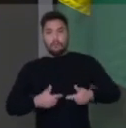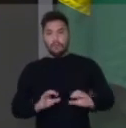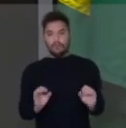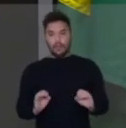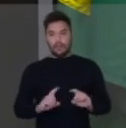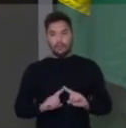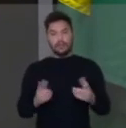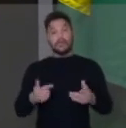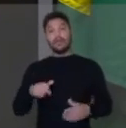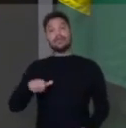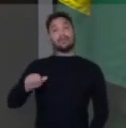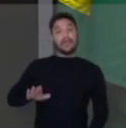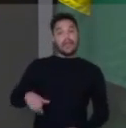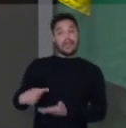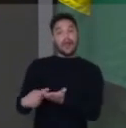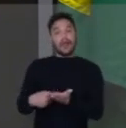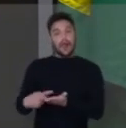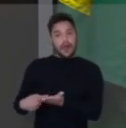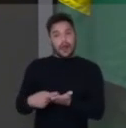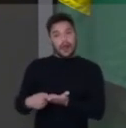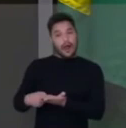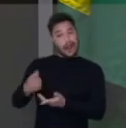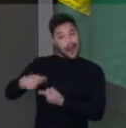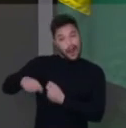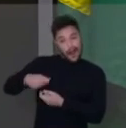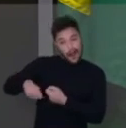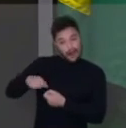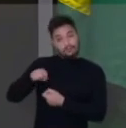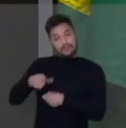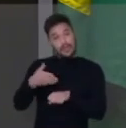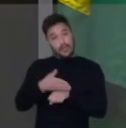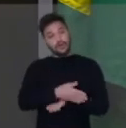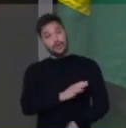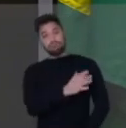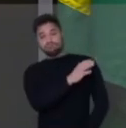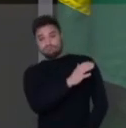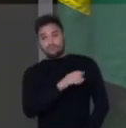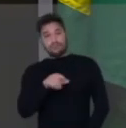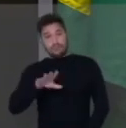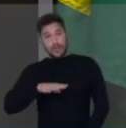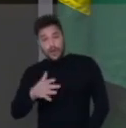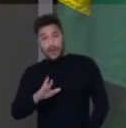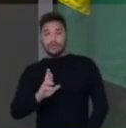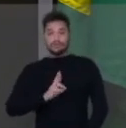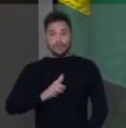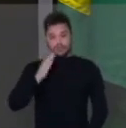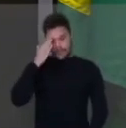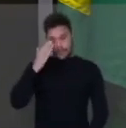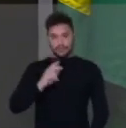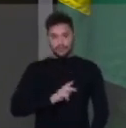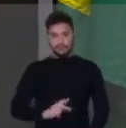negociou com o tráfico a sua ida na Maré? O senhor é corajoso mesmo? Responde aí, fanfarrão. Obrigado, presidente.